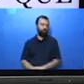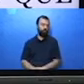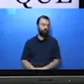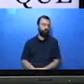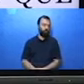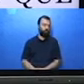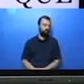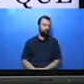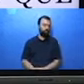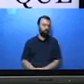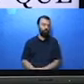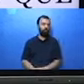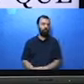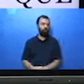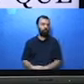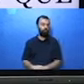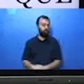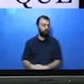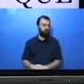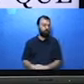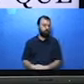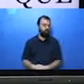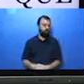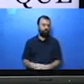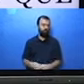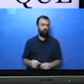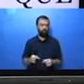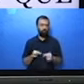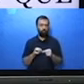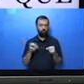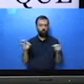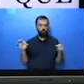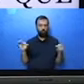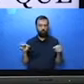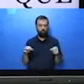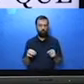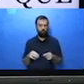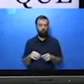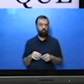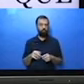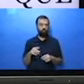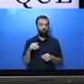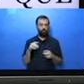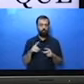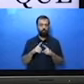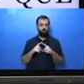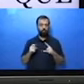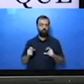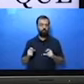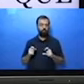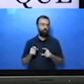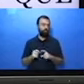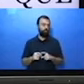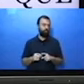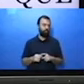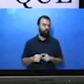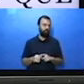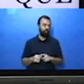Assim, os polígonos são formas que possuem as retas fechadas simples e convexas, ou